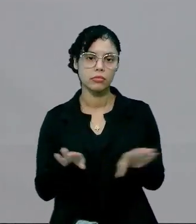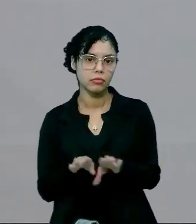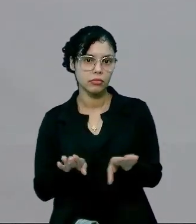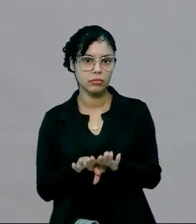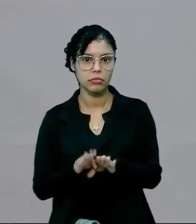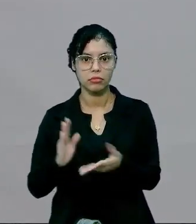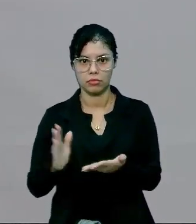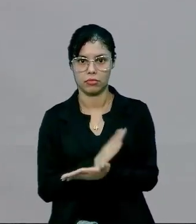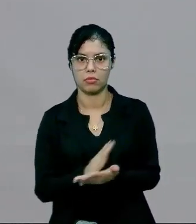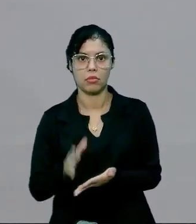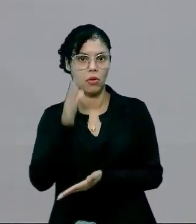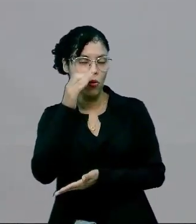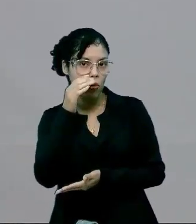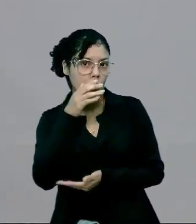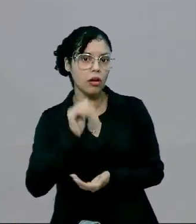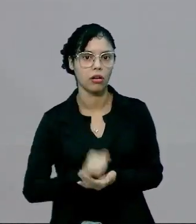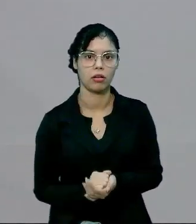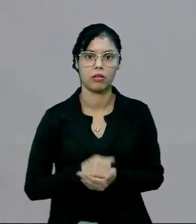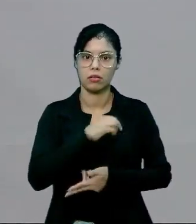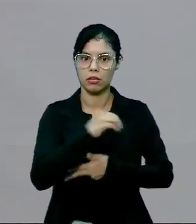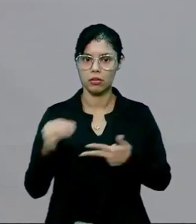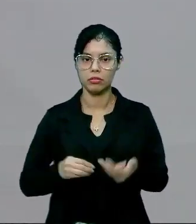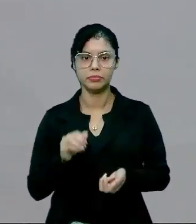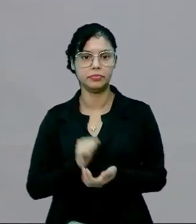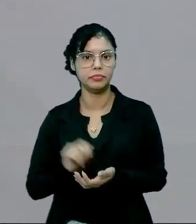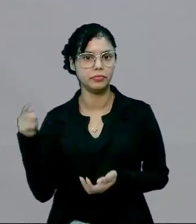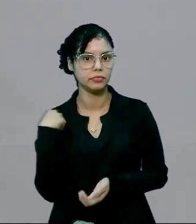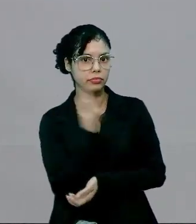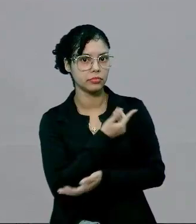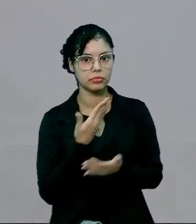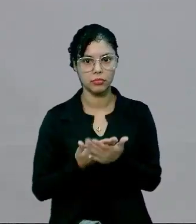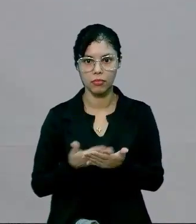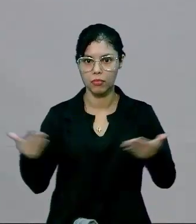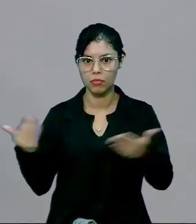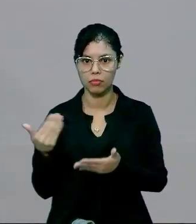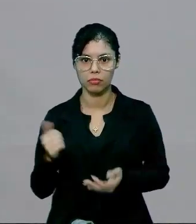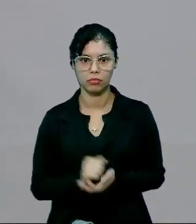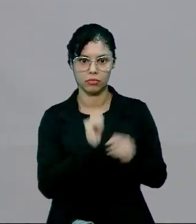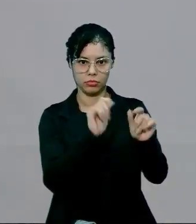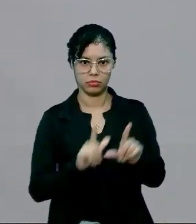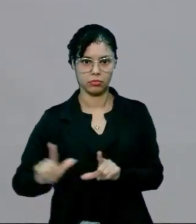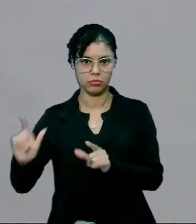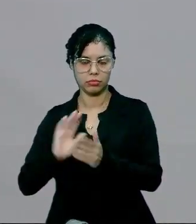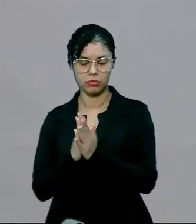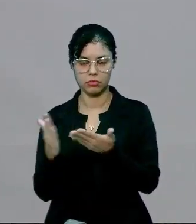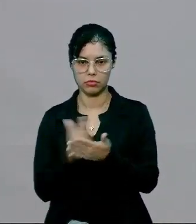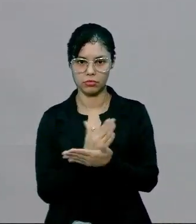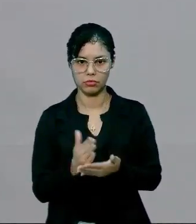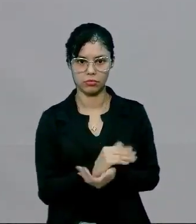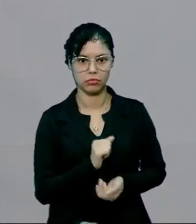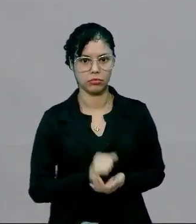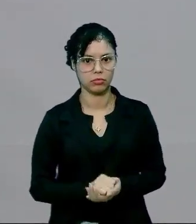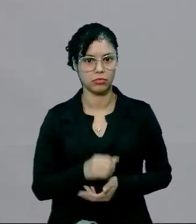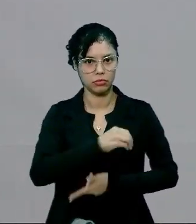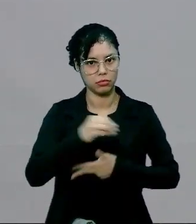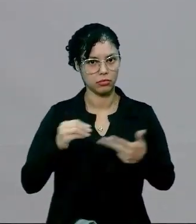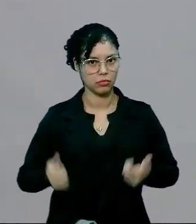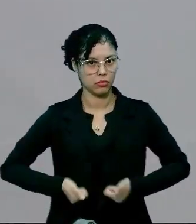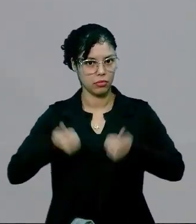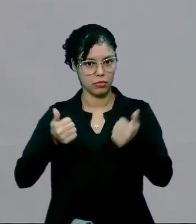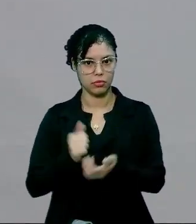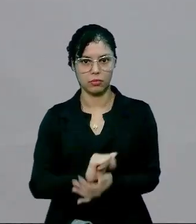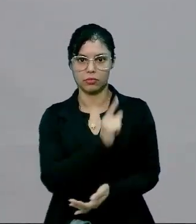trouxemos algumas curiosidades sobre o Enem. A nossa aula de hoje nós iremos acompanhar no nosso livro A Prova